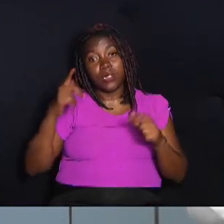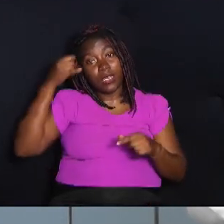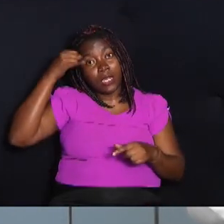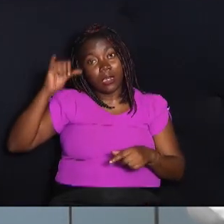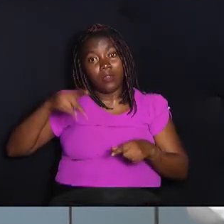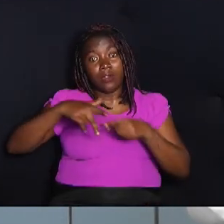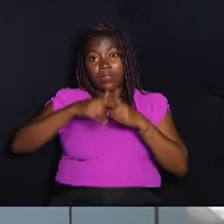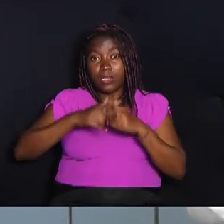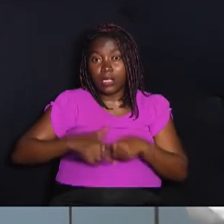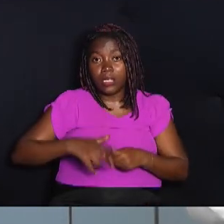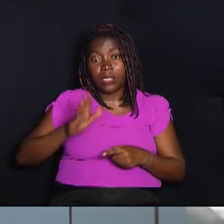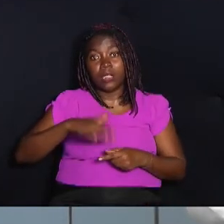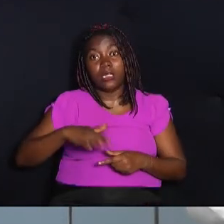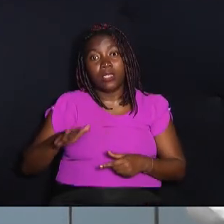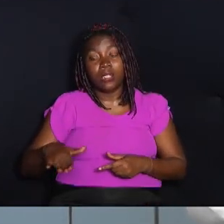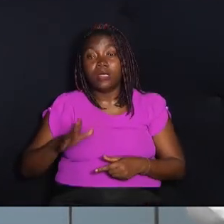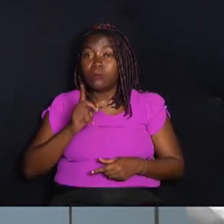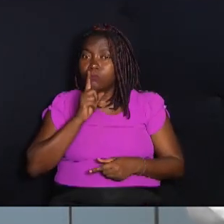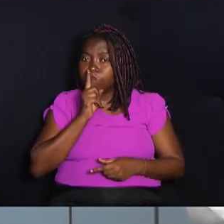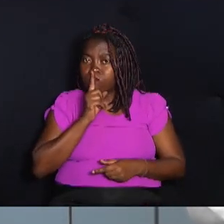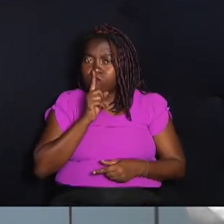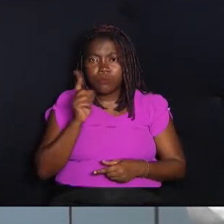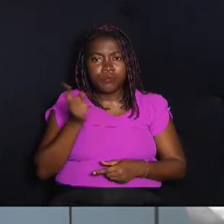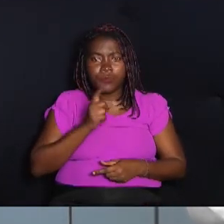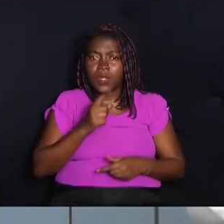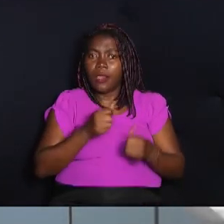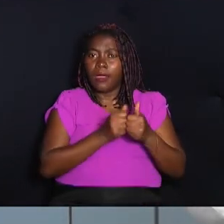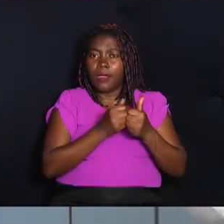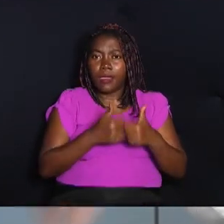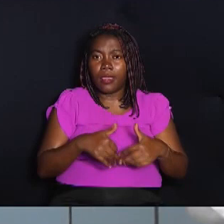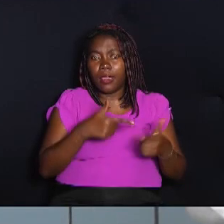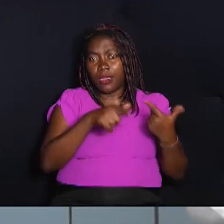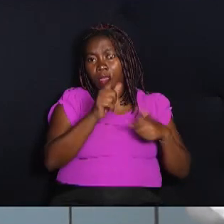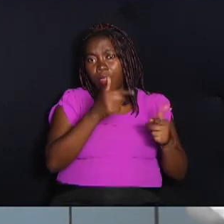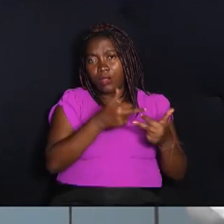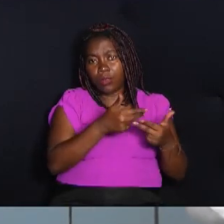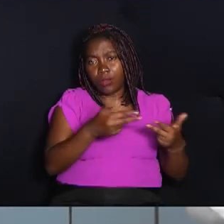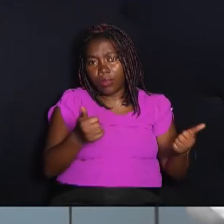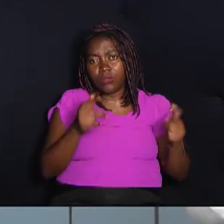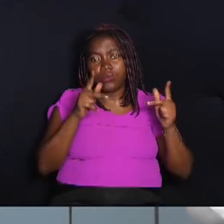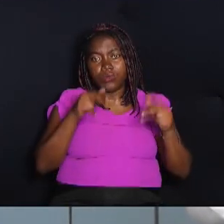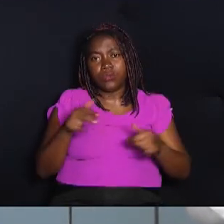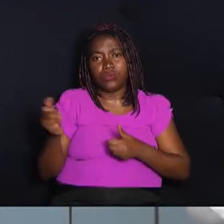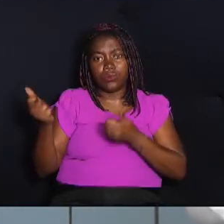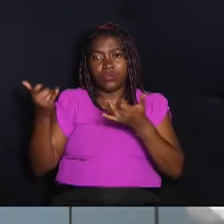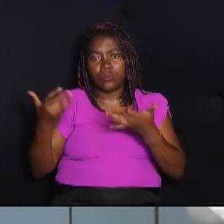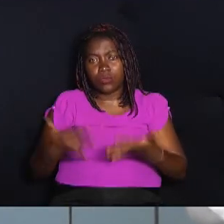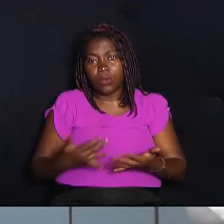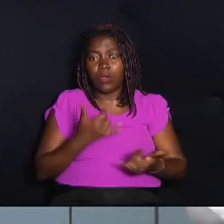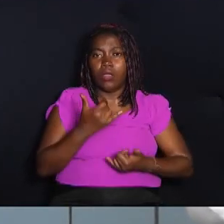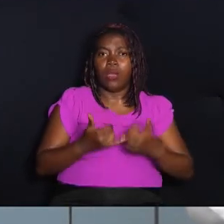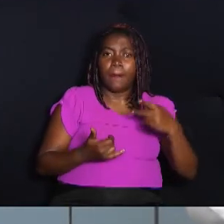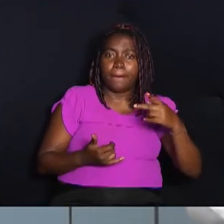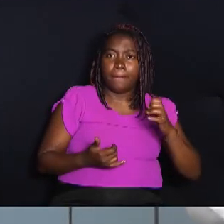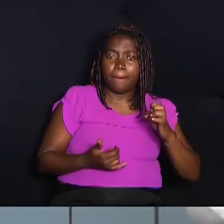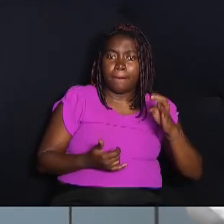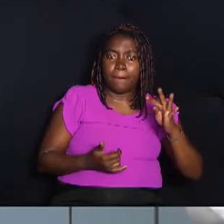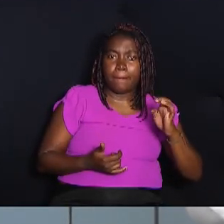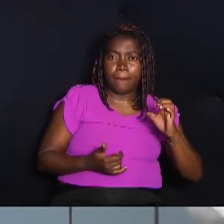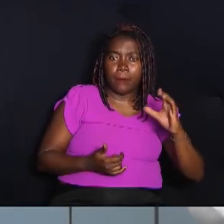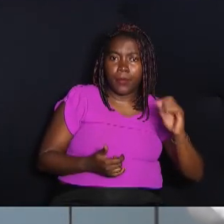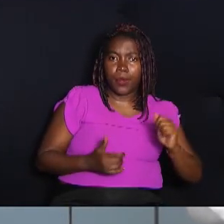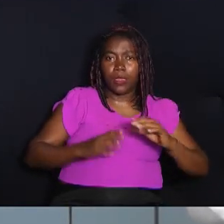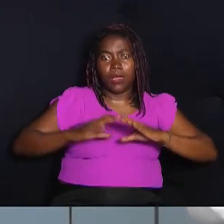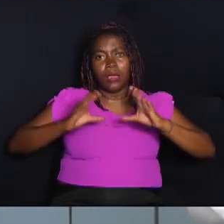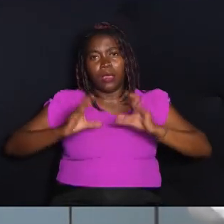a criança ficasse quieta, não. Gasta a energia dela com outras coisas. Como você disse, vai jogar peteca, vai brincar de bola,